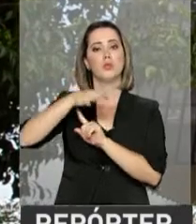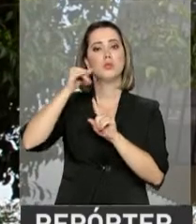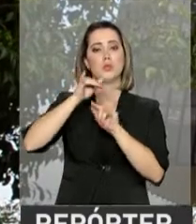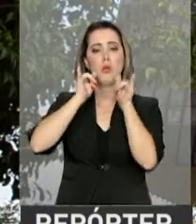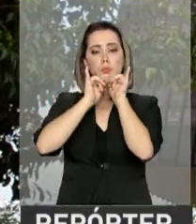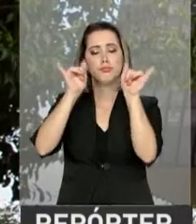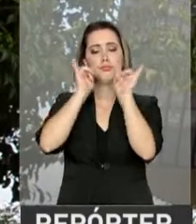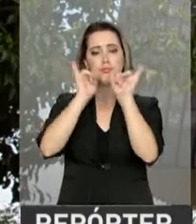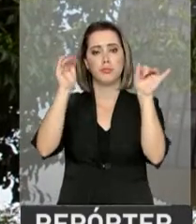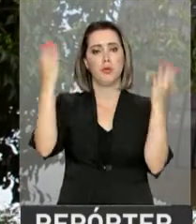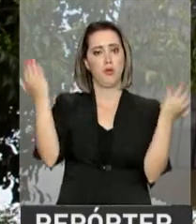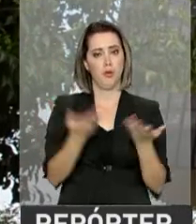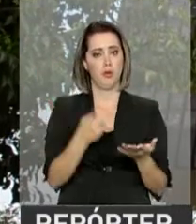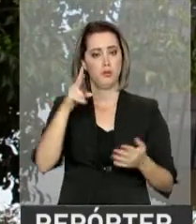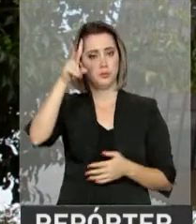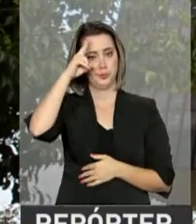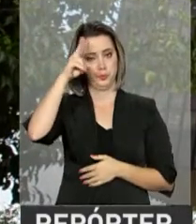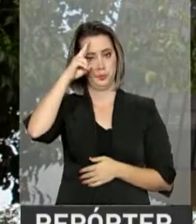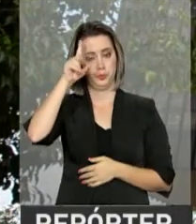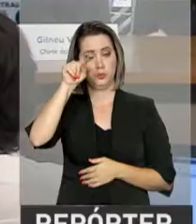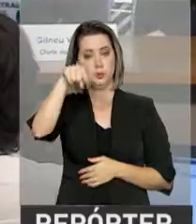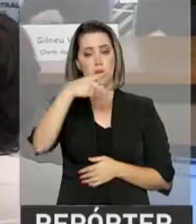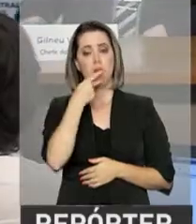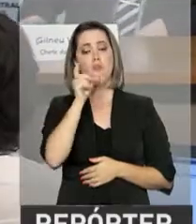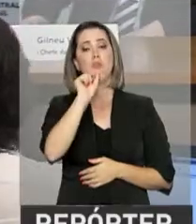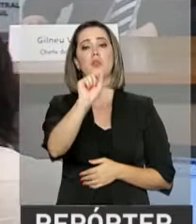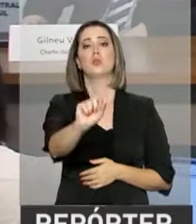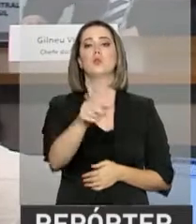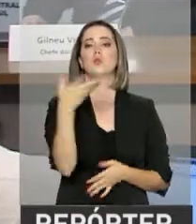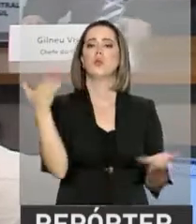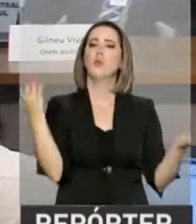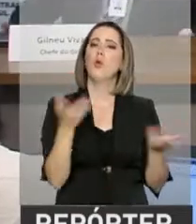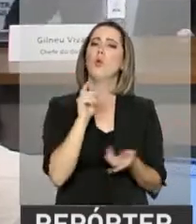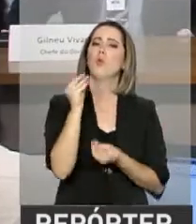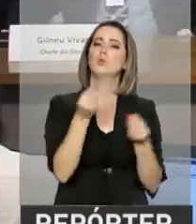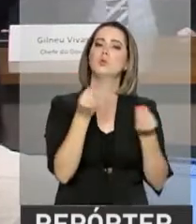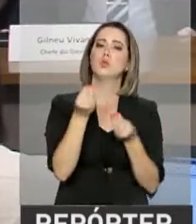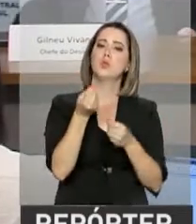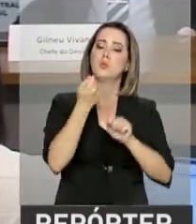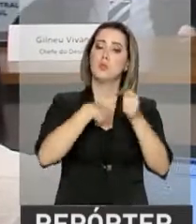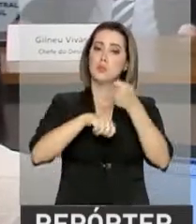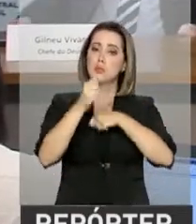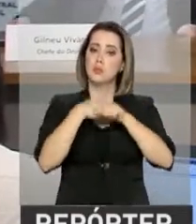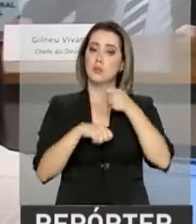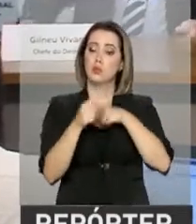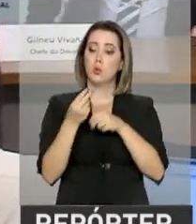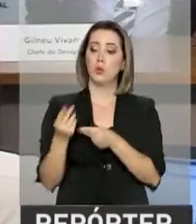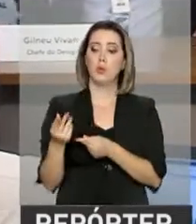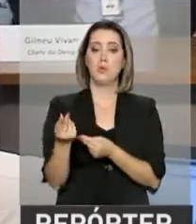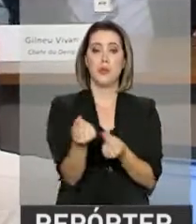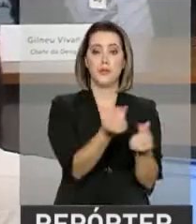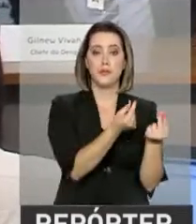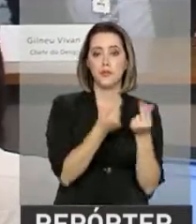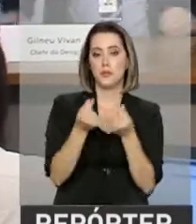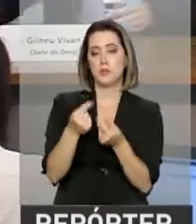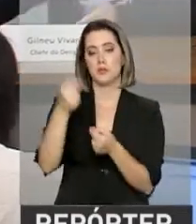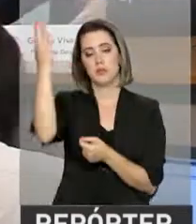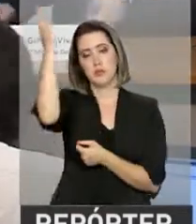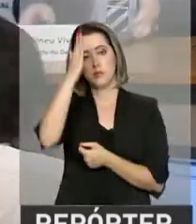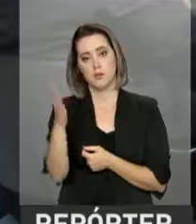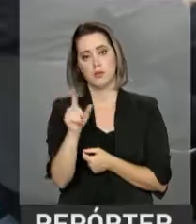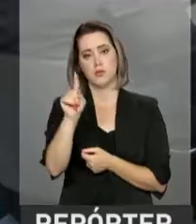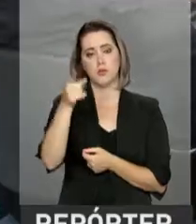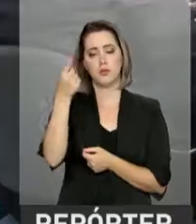a publicação desta segunda-feira se debruçou sobre o comportamento do sistema financeiro nacional no segundo semestre do ano passado